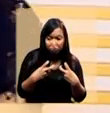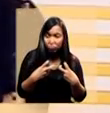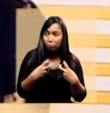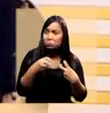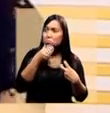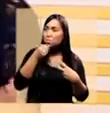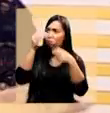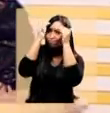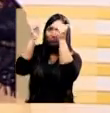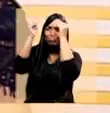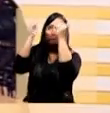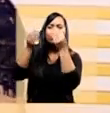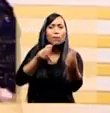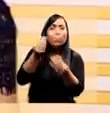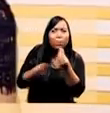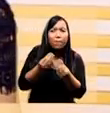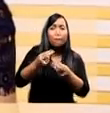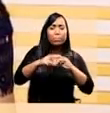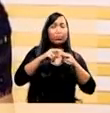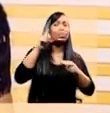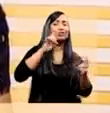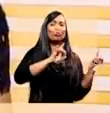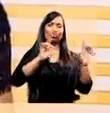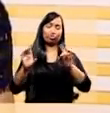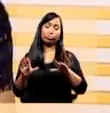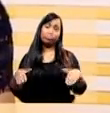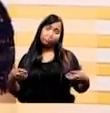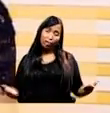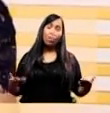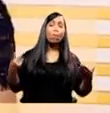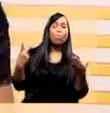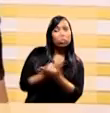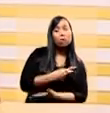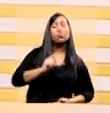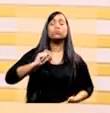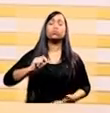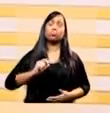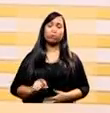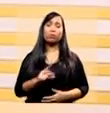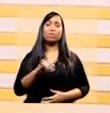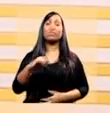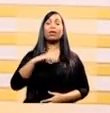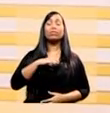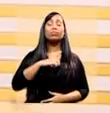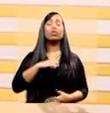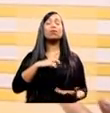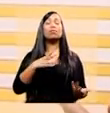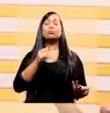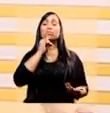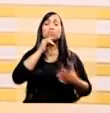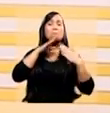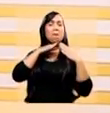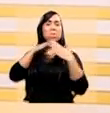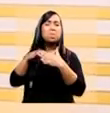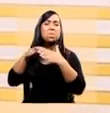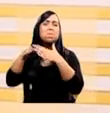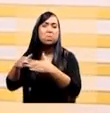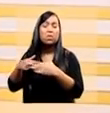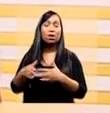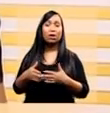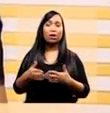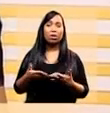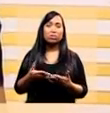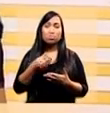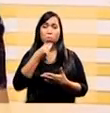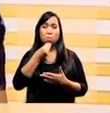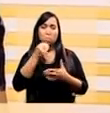refém dele na atuação do seu cotidiano. É onde começa a ter aquela repressão.